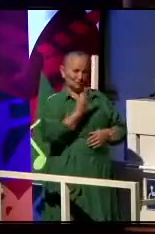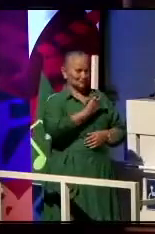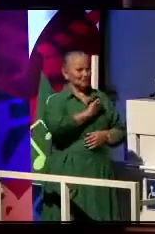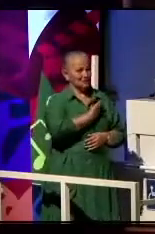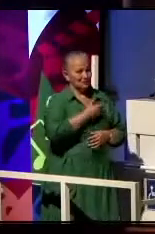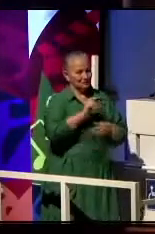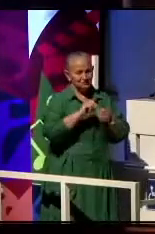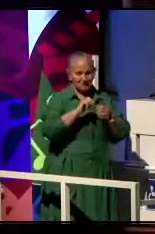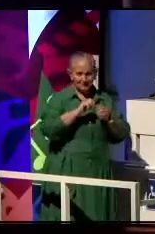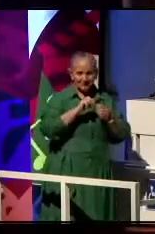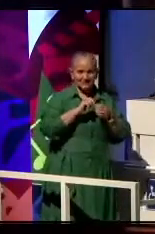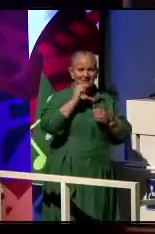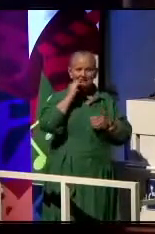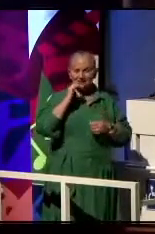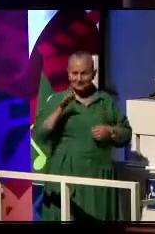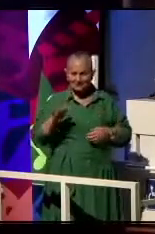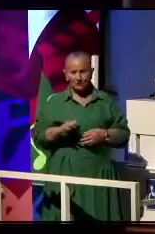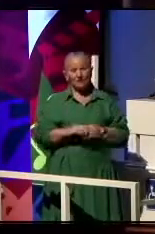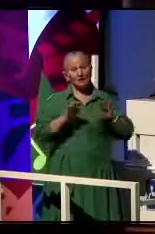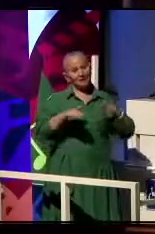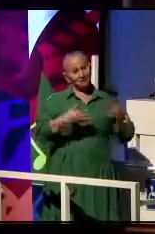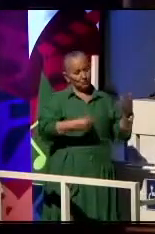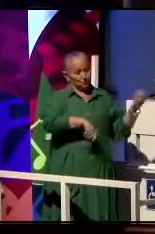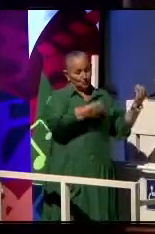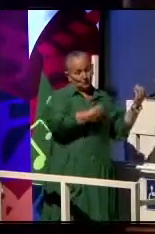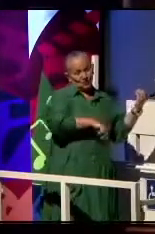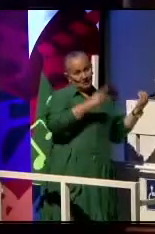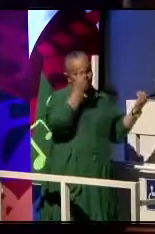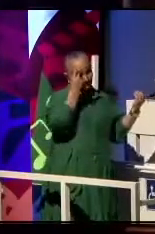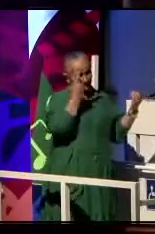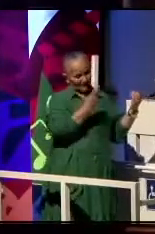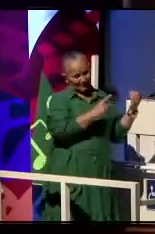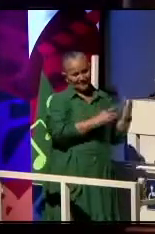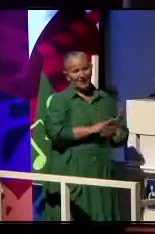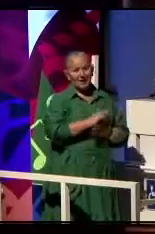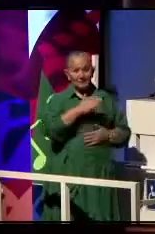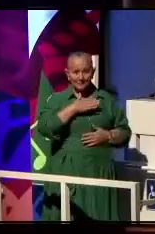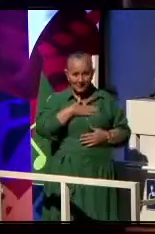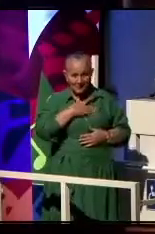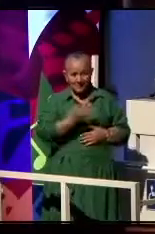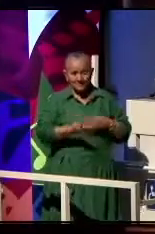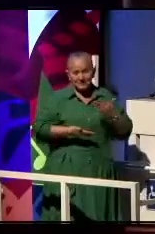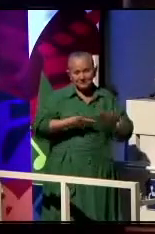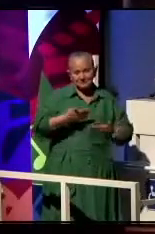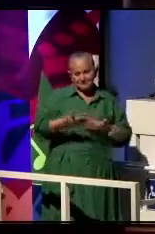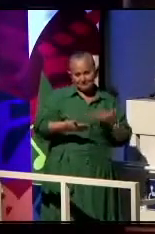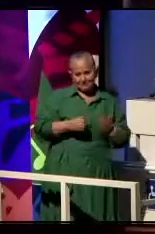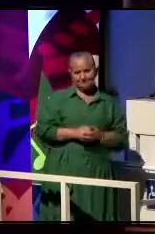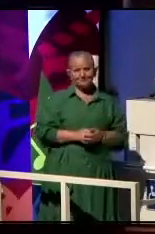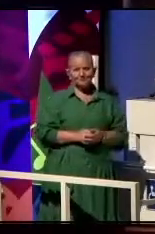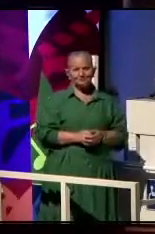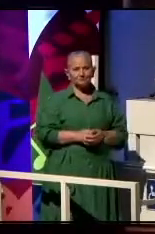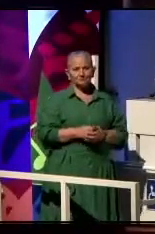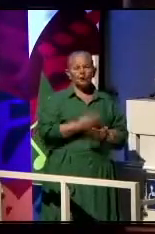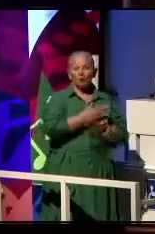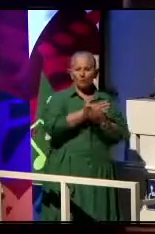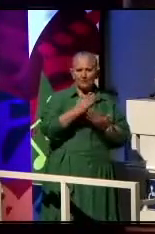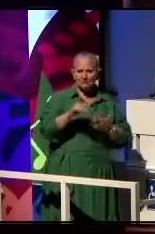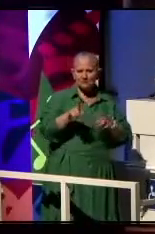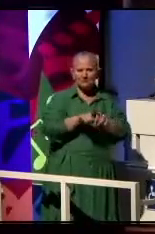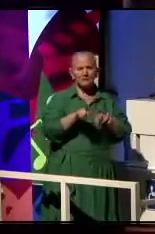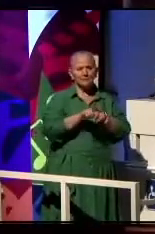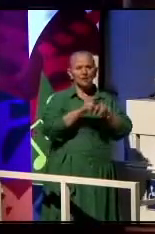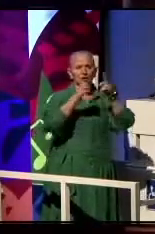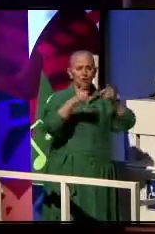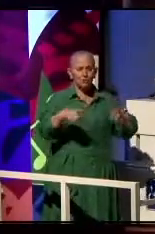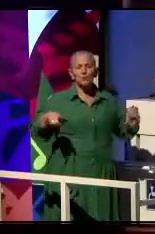música, e enfim, eu toquei, essa foi uma minha participação, eu comecei a tocar em orquestra sinfônica também, eu saí